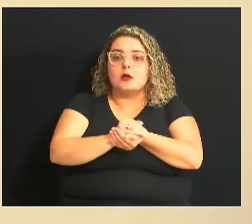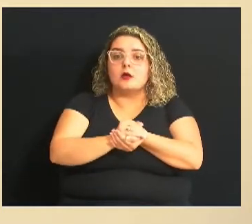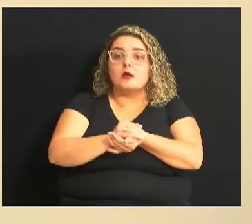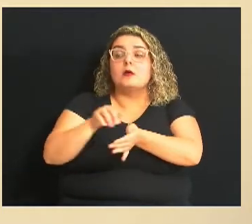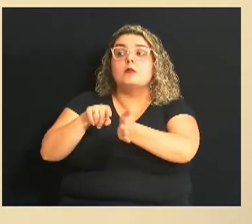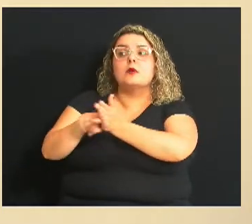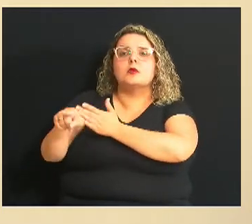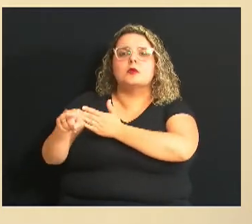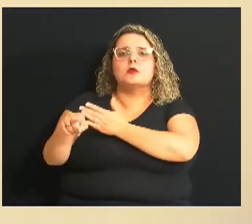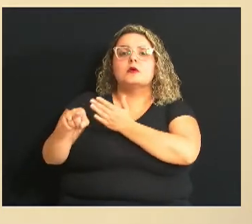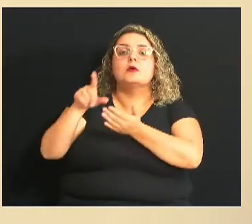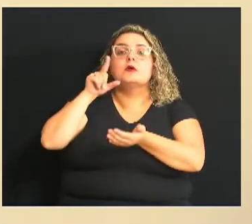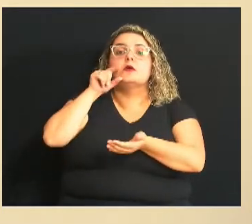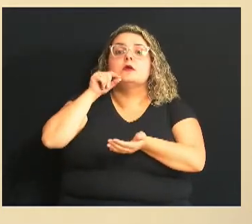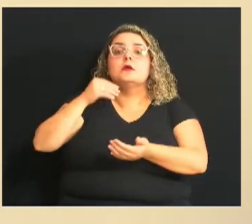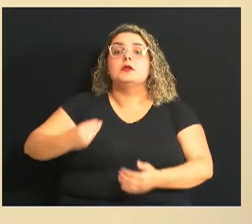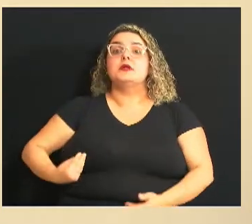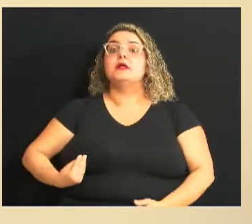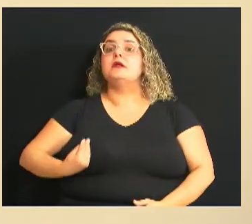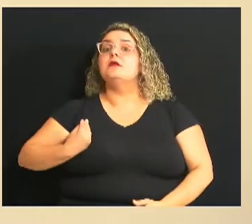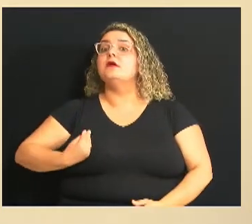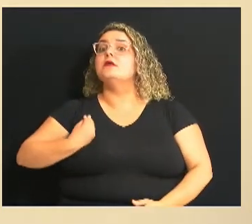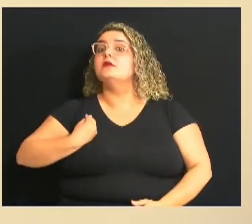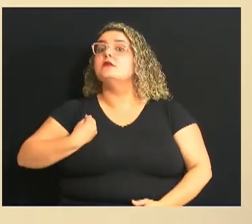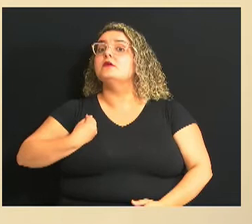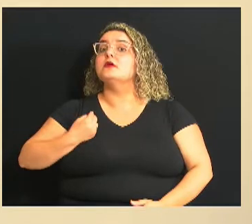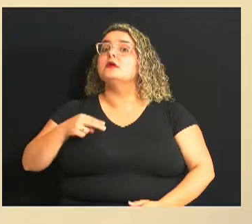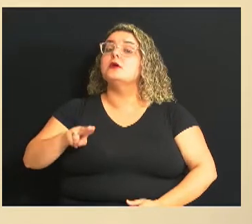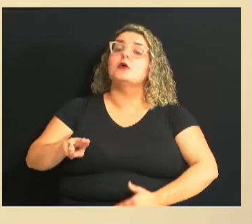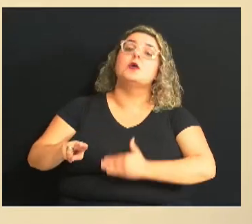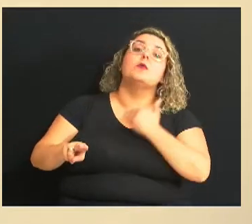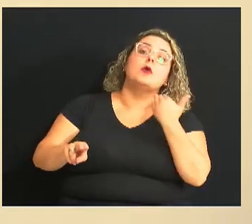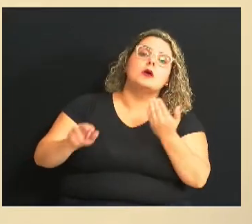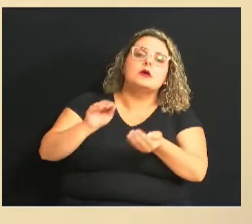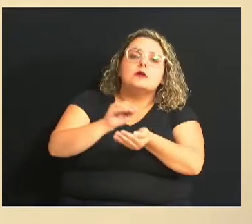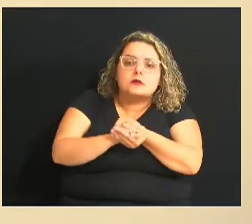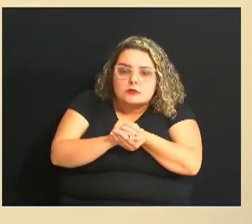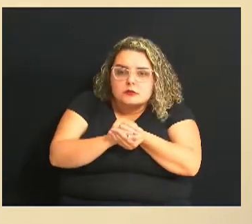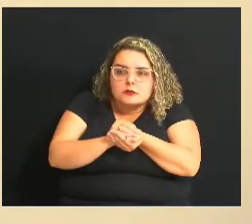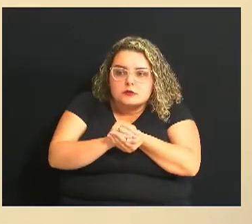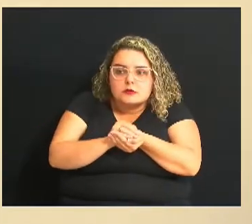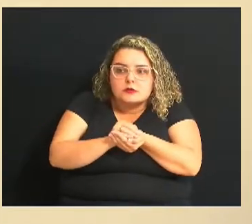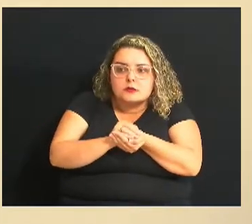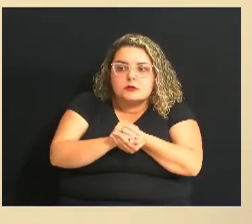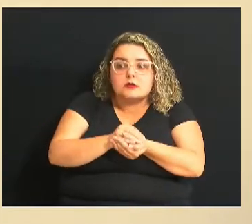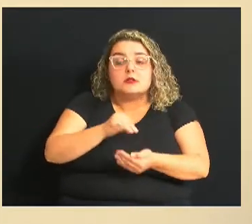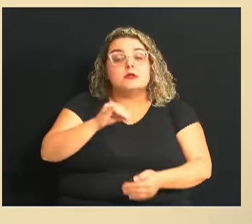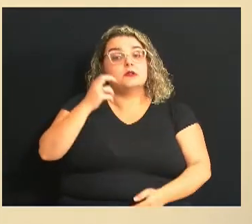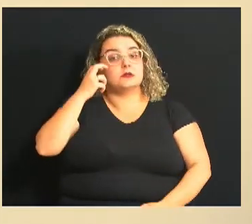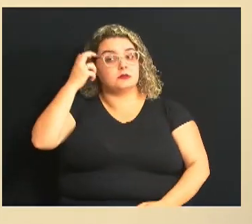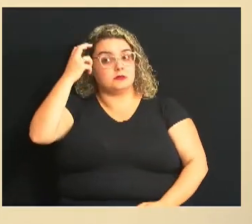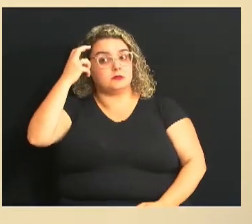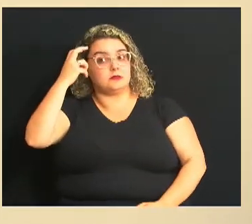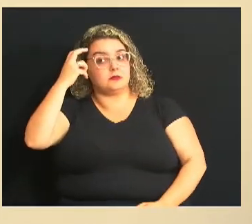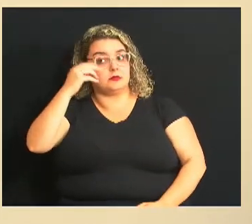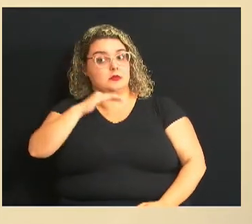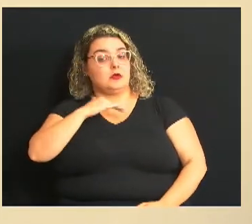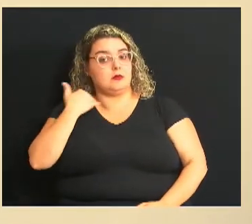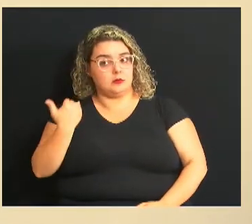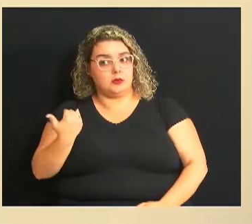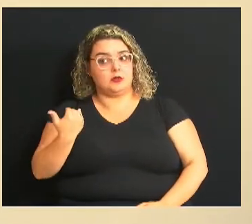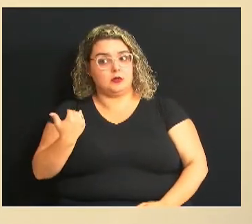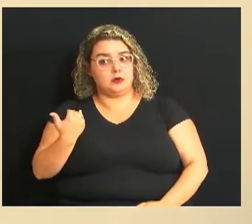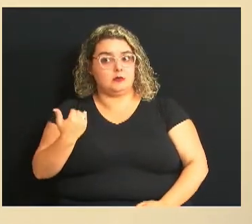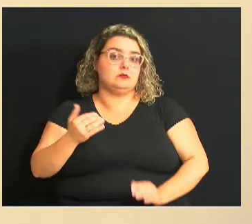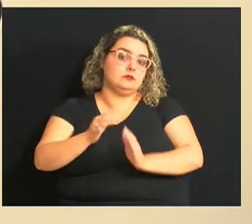ave estava viva ou se aquela ave estava morta. Se o sábio respondesse que aquela ave estava morta, ao